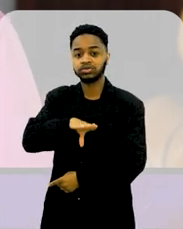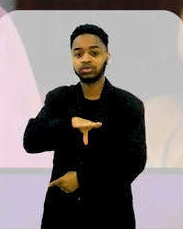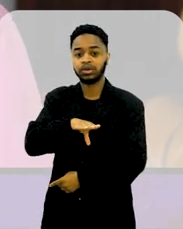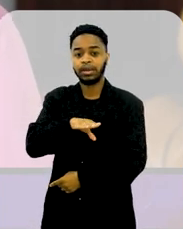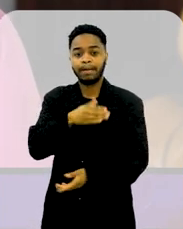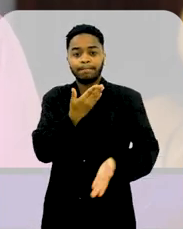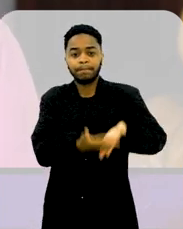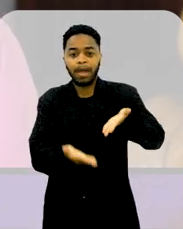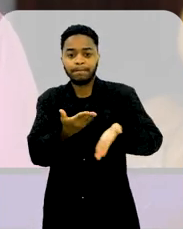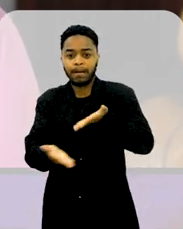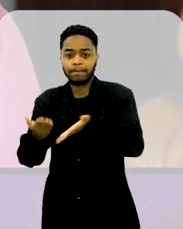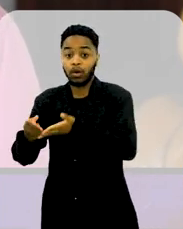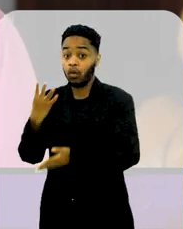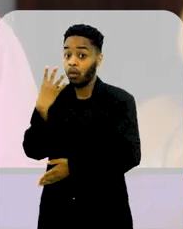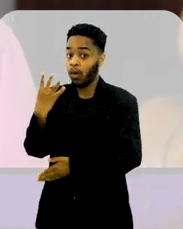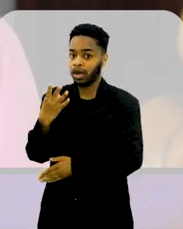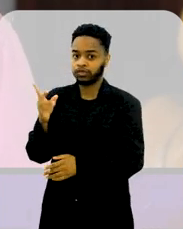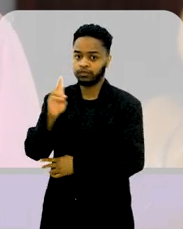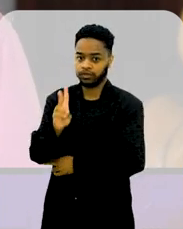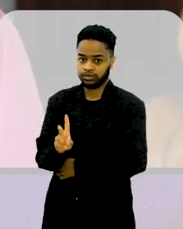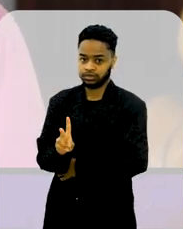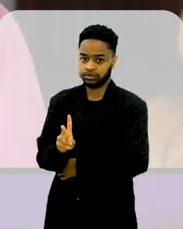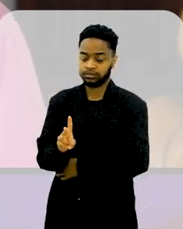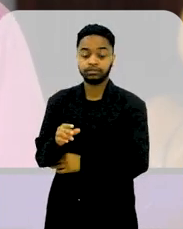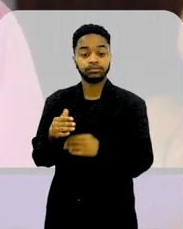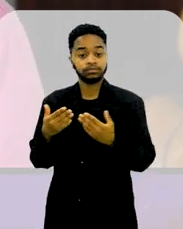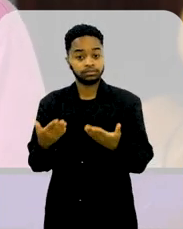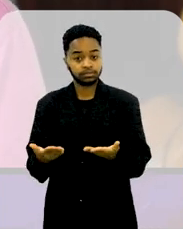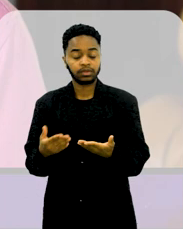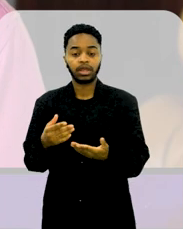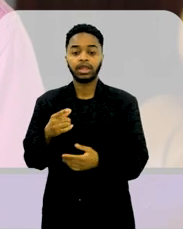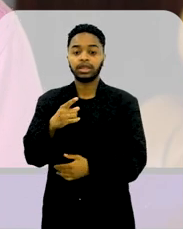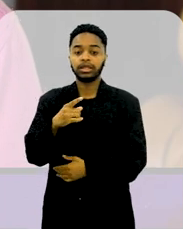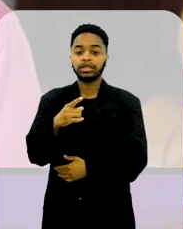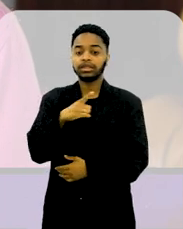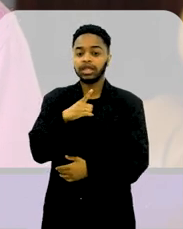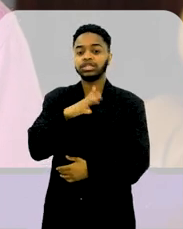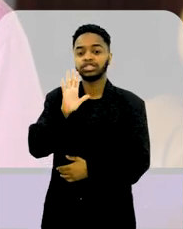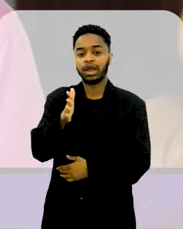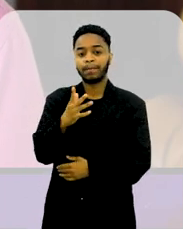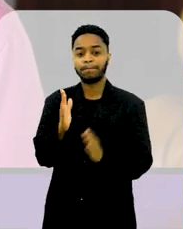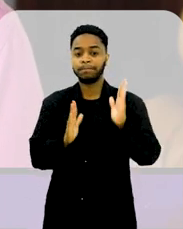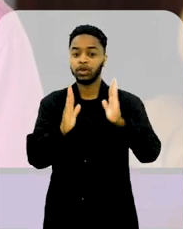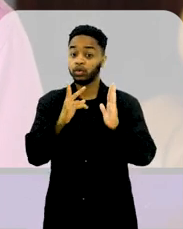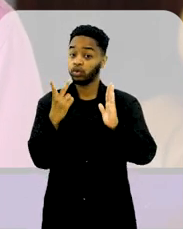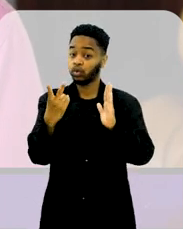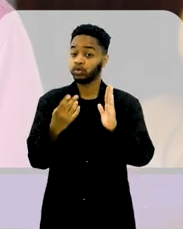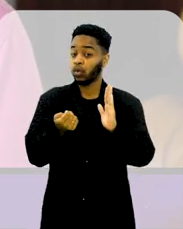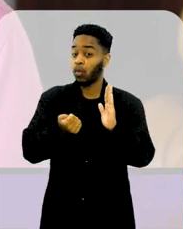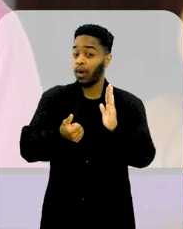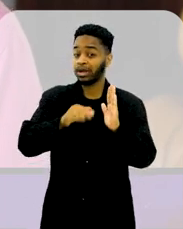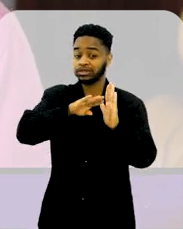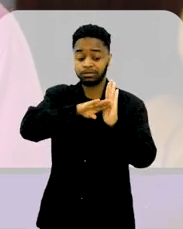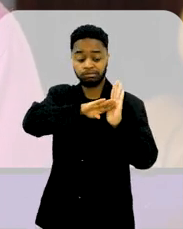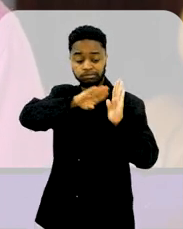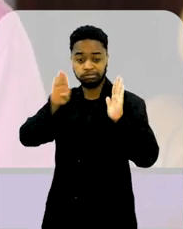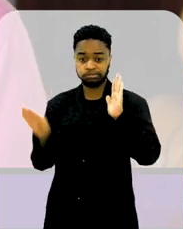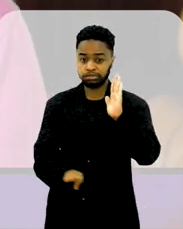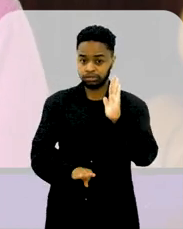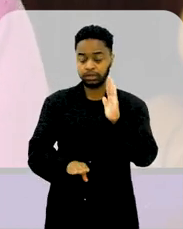quatro derrotas seguidas estava a duas rodadas na zona do